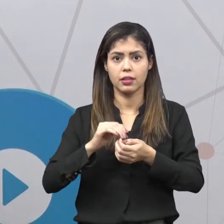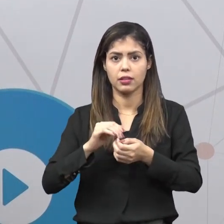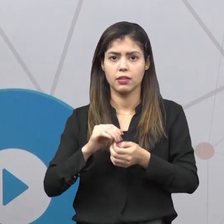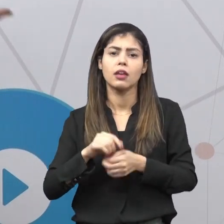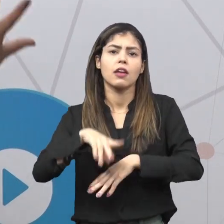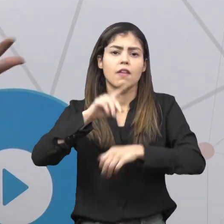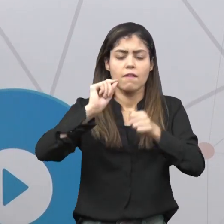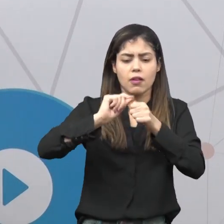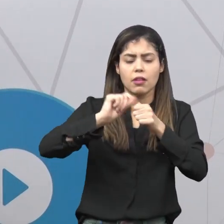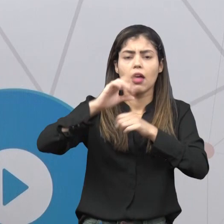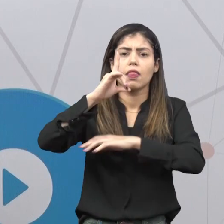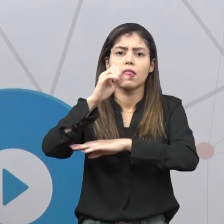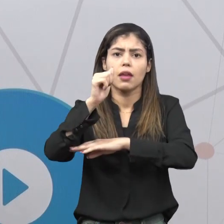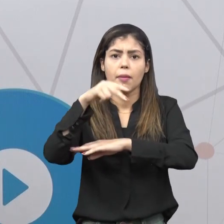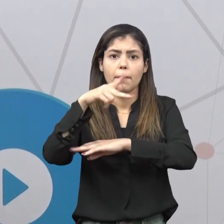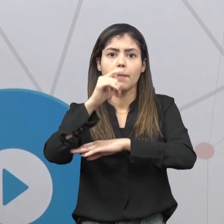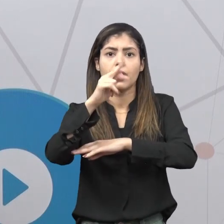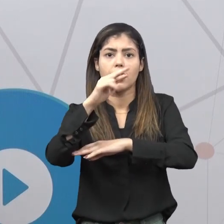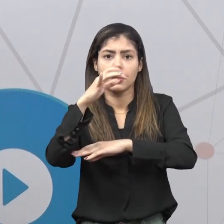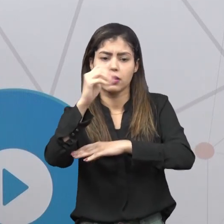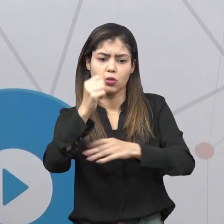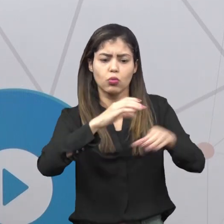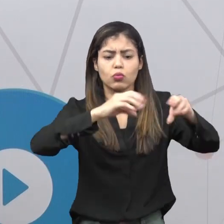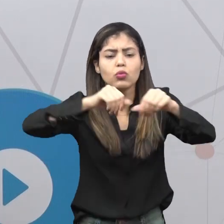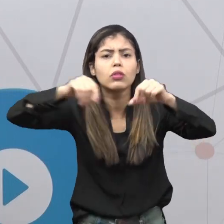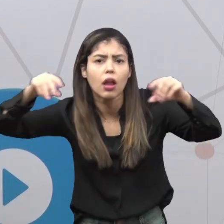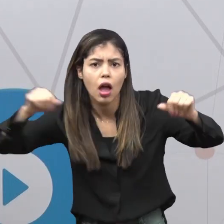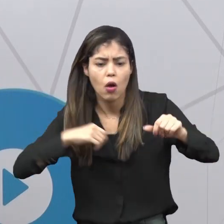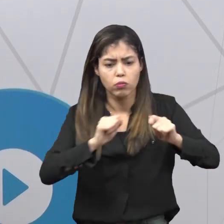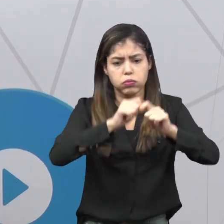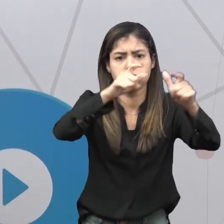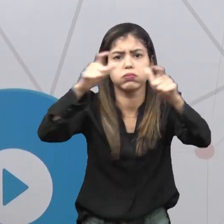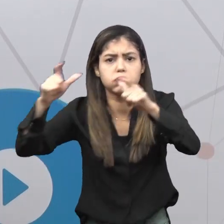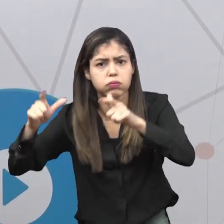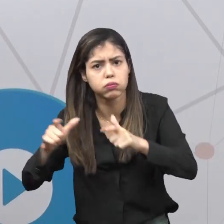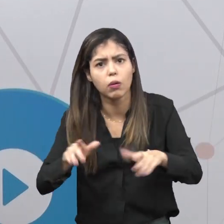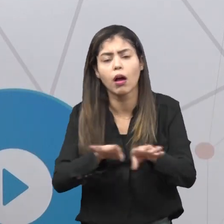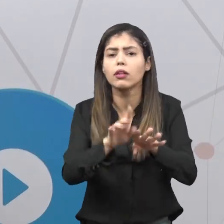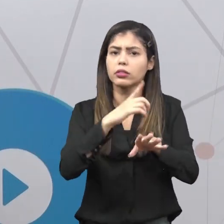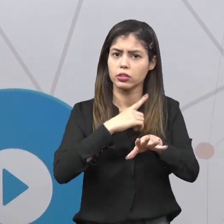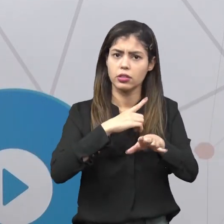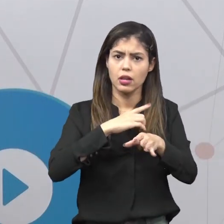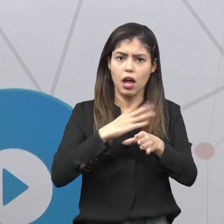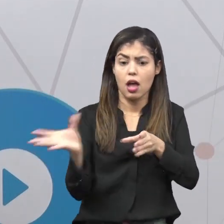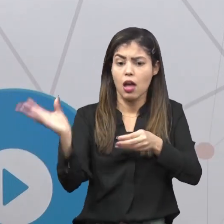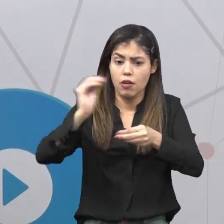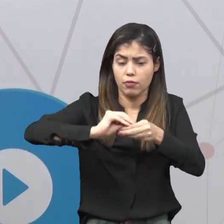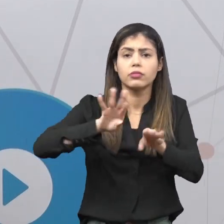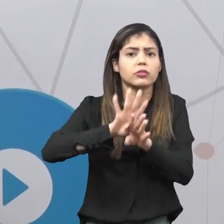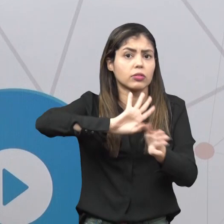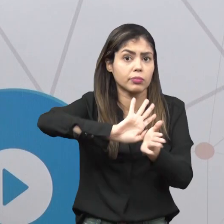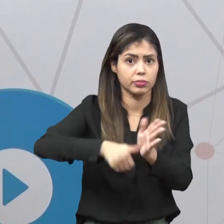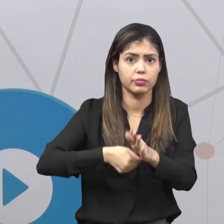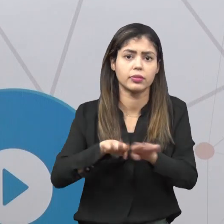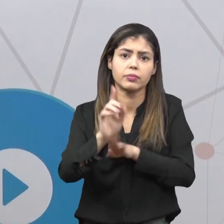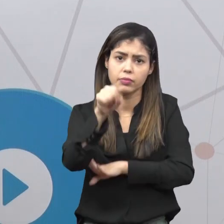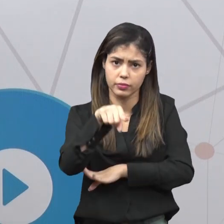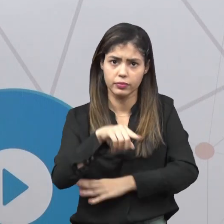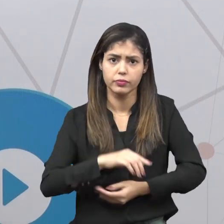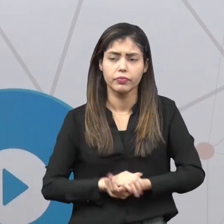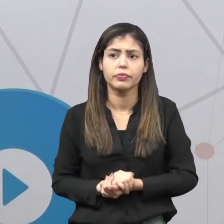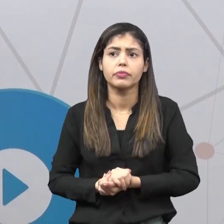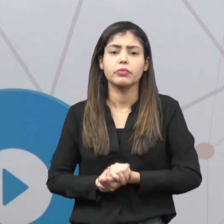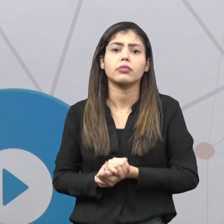fazendo a demarcação do território, na verdade, né, fazendo a devastação, né, através do escambo. Então, aí não foi